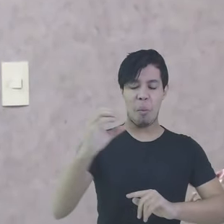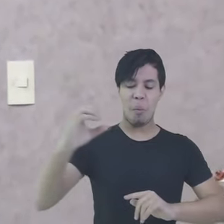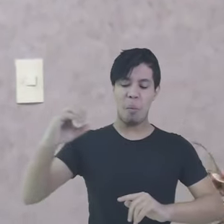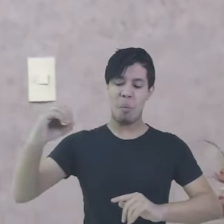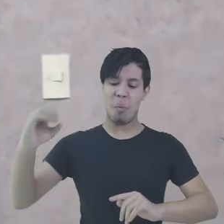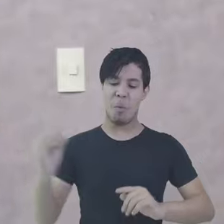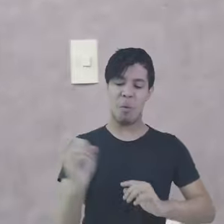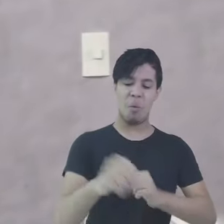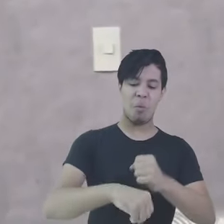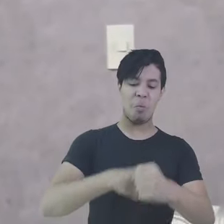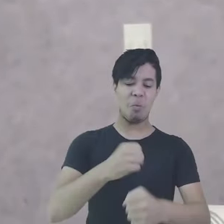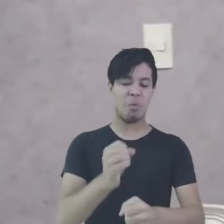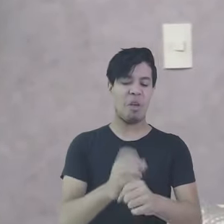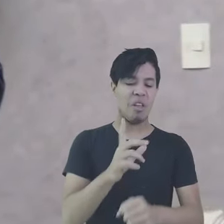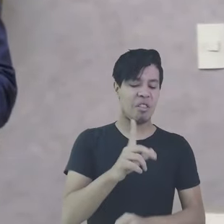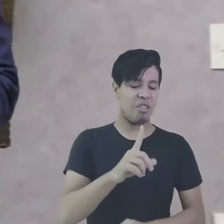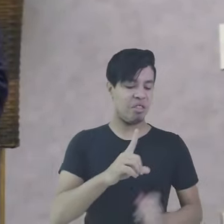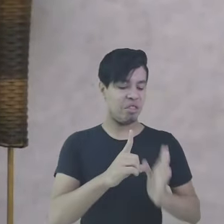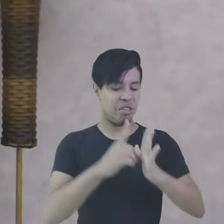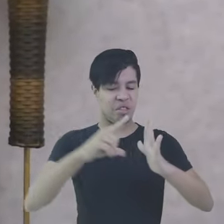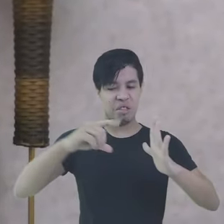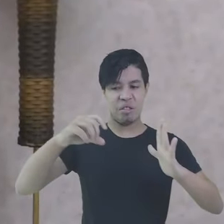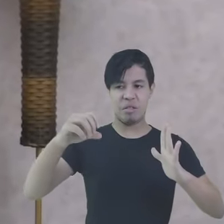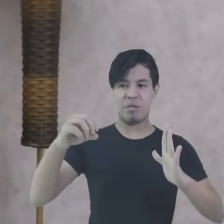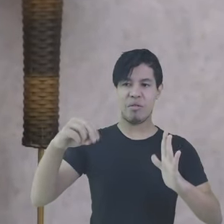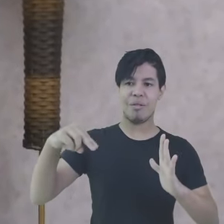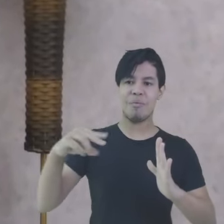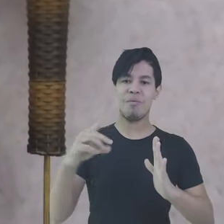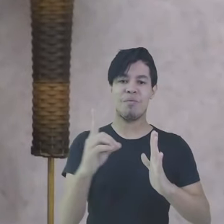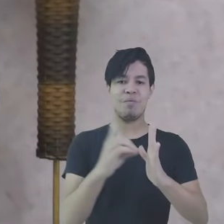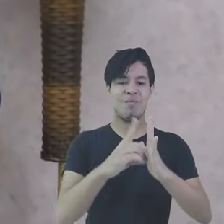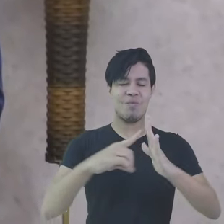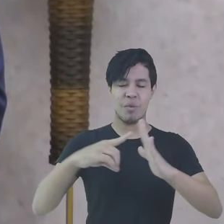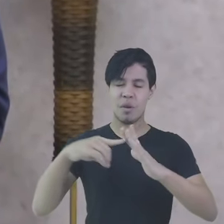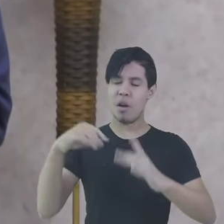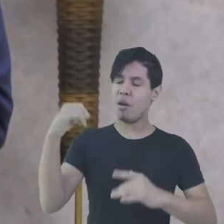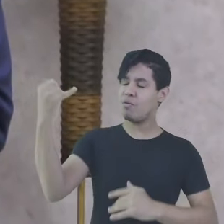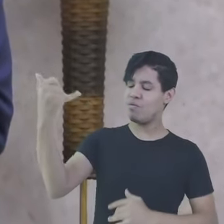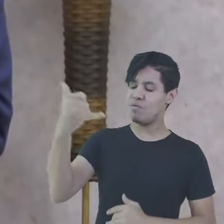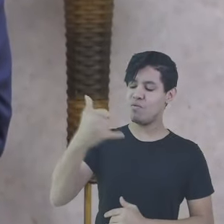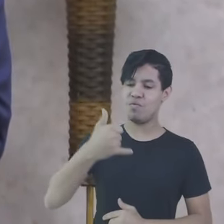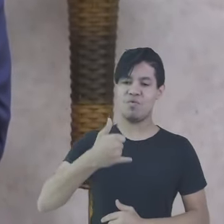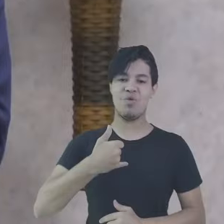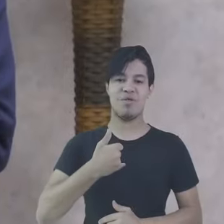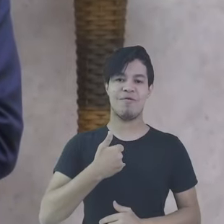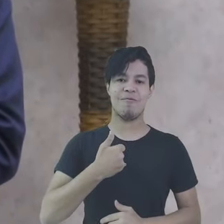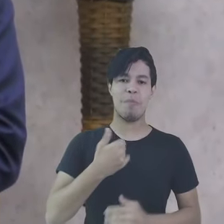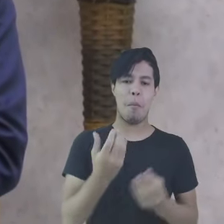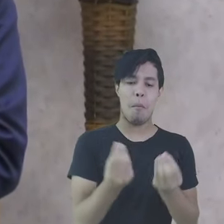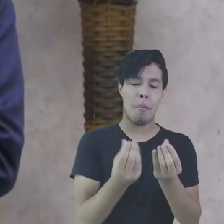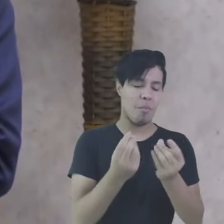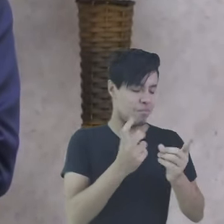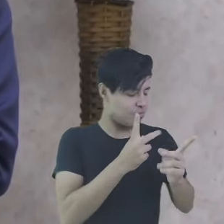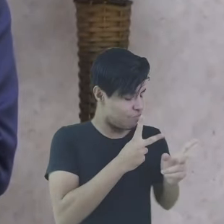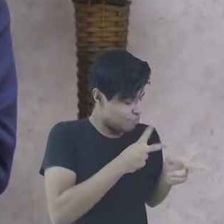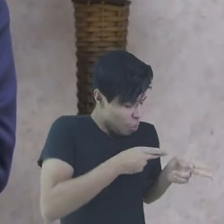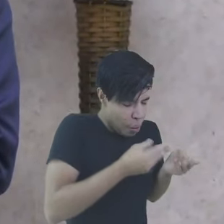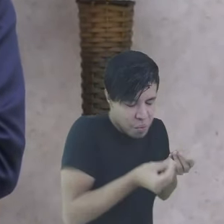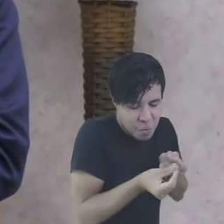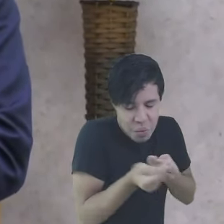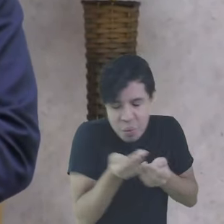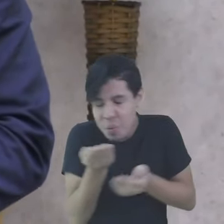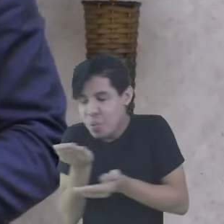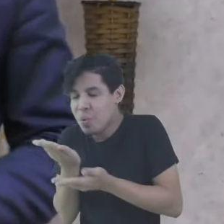destruídos. Mas Daniel fala de uma terceira ressurreição. Daniel diz no verso 2, muitos dos que dormem no pó da terra